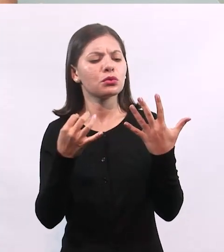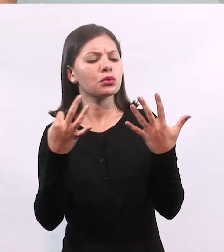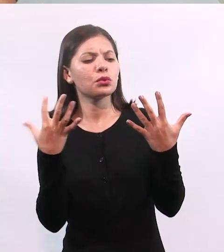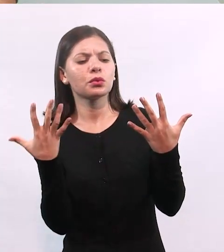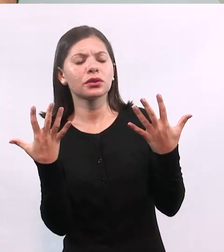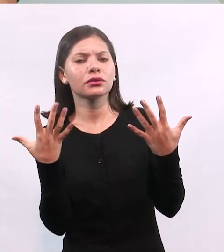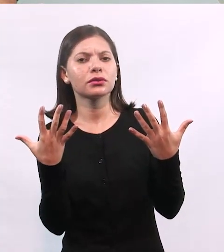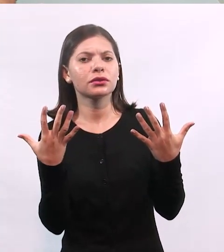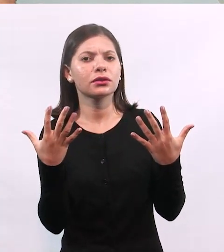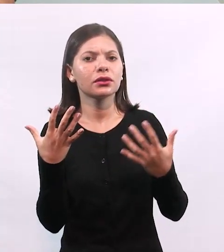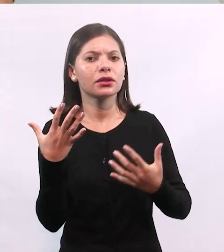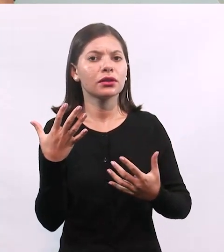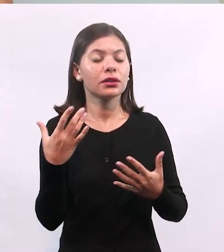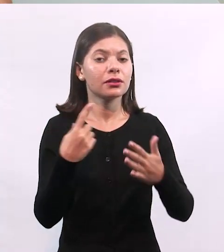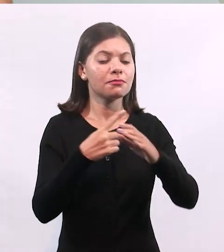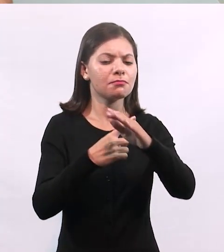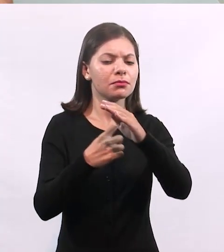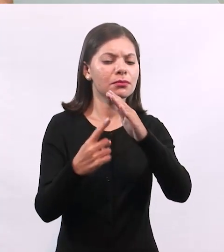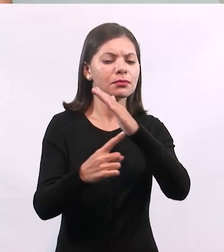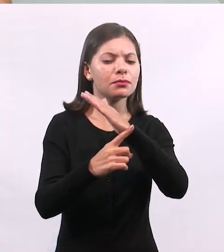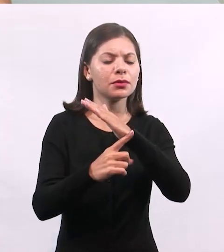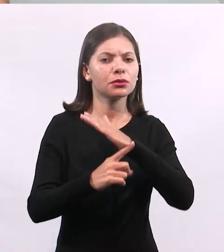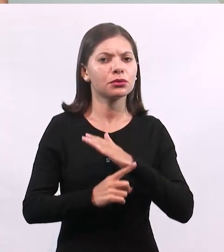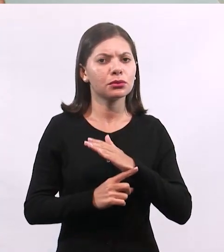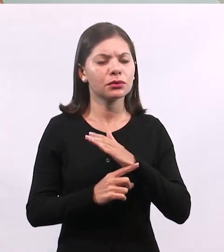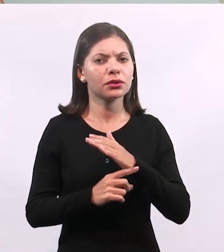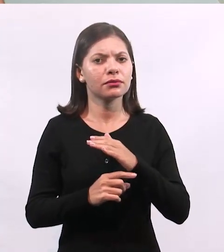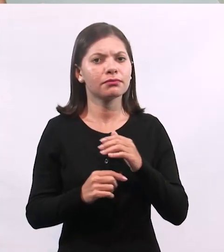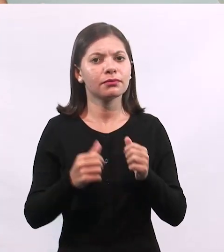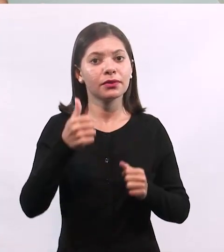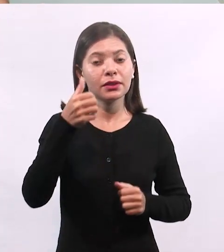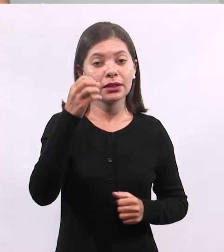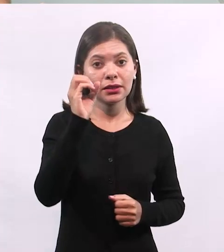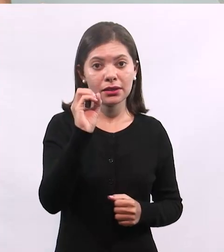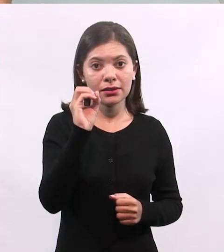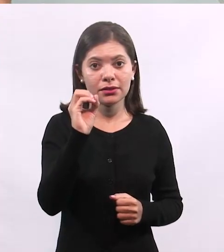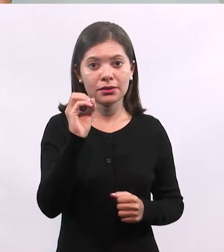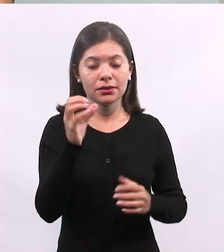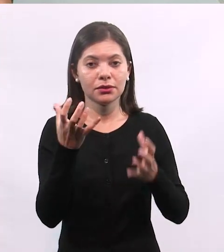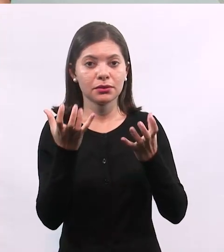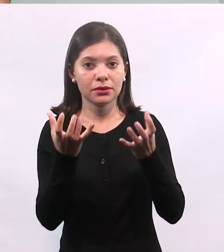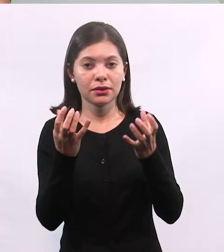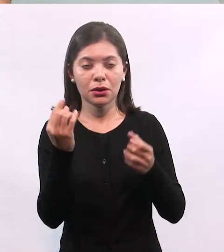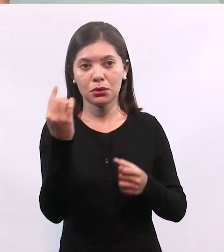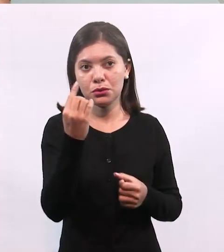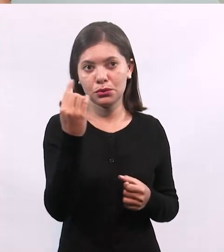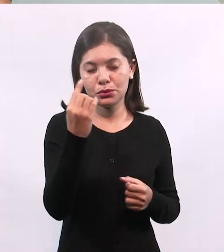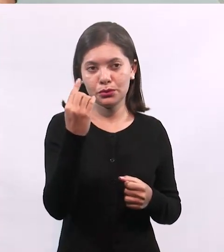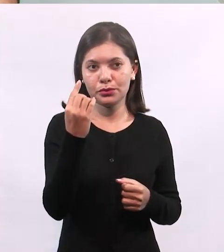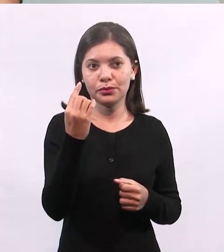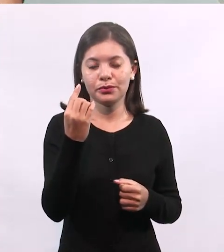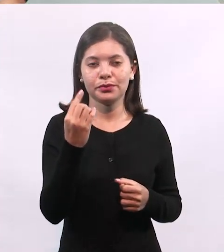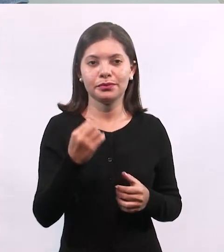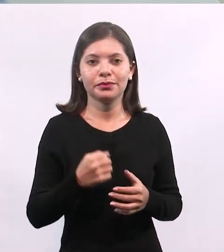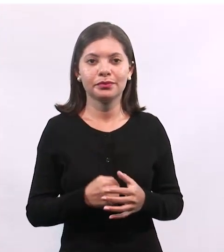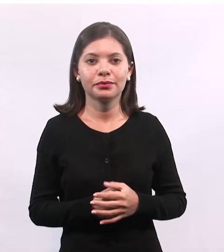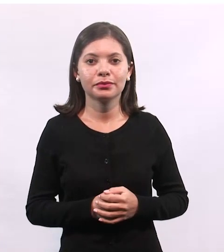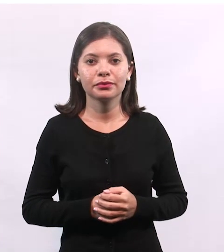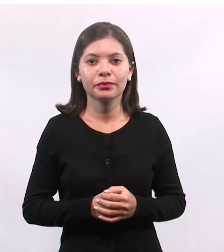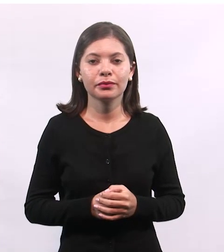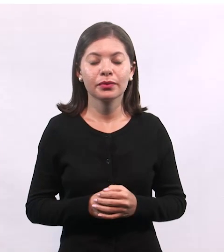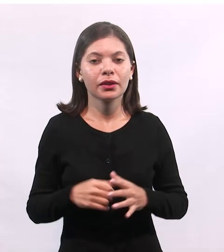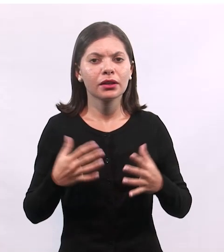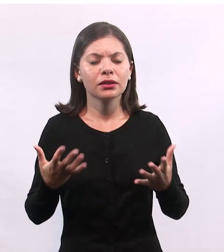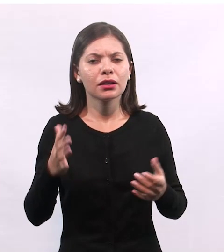casos que favorecem a minha escolha ao meu evento os 10 é que eu quero pelo menos um daqueles 10 Então